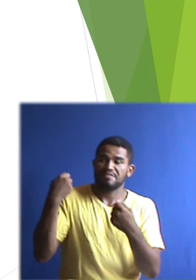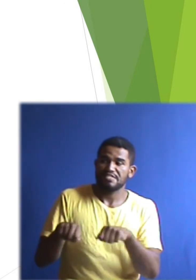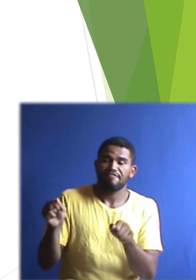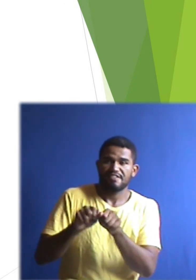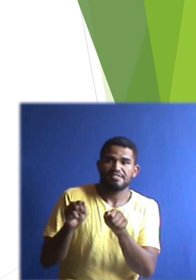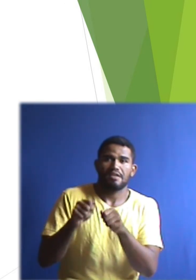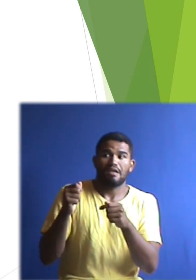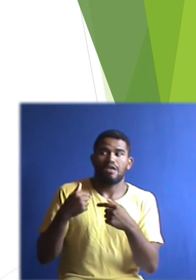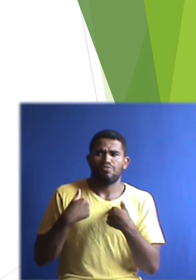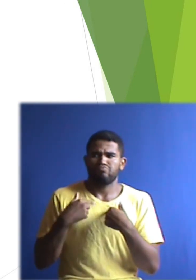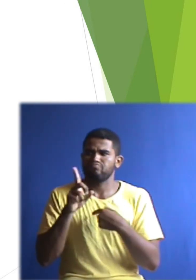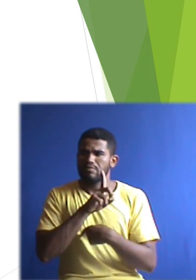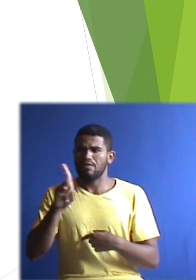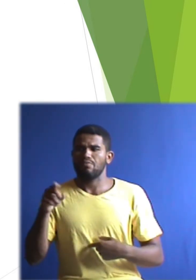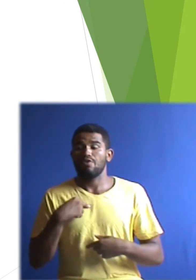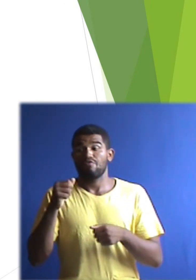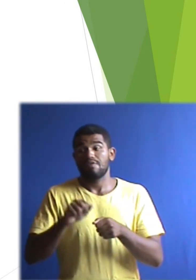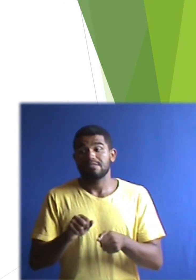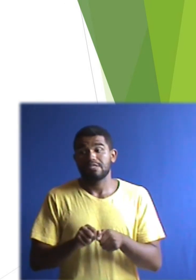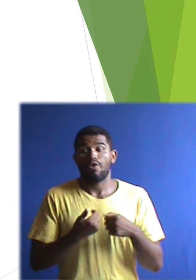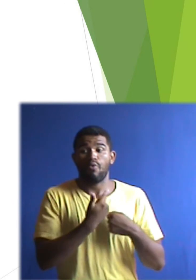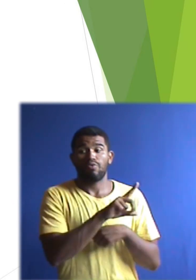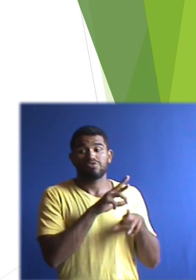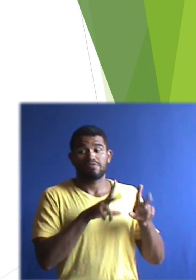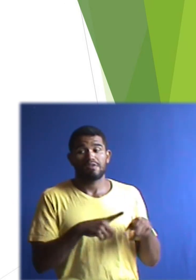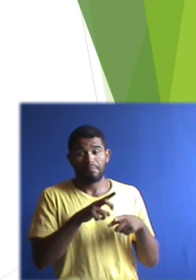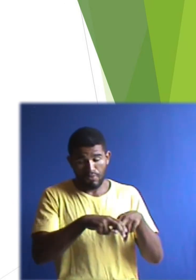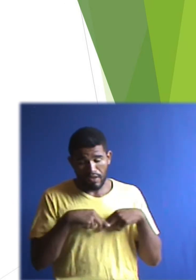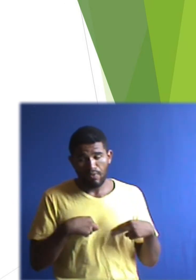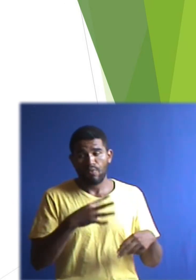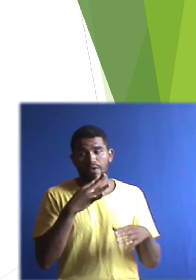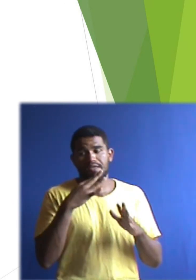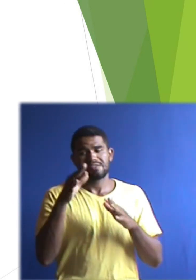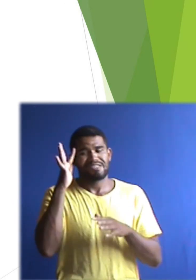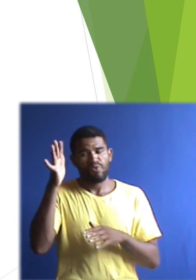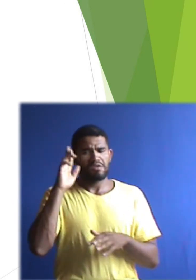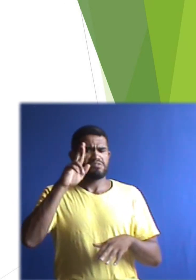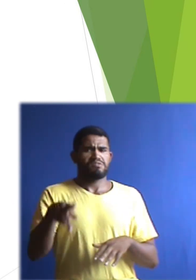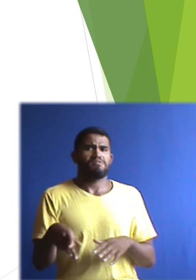maneira, você dizer assim, não, eu vou fazer dessa maneira aqui por causa disso, disso e disso.